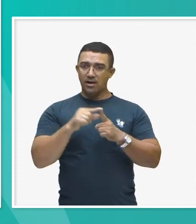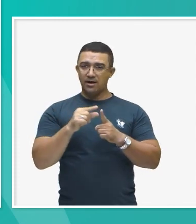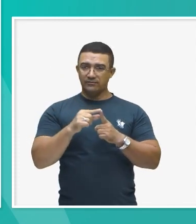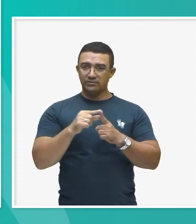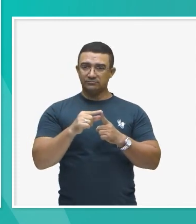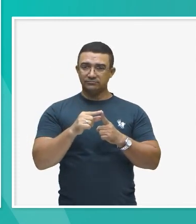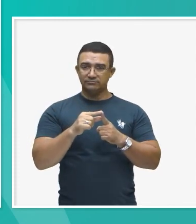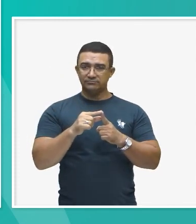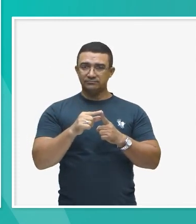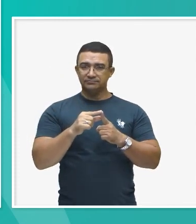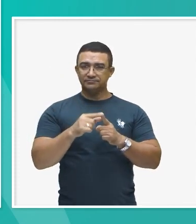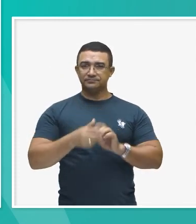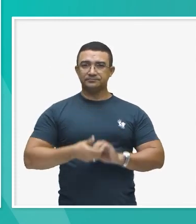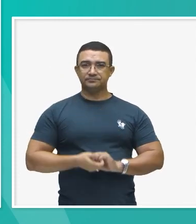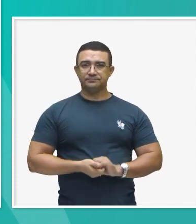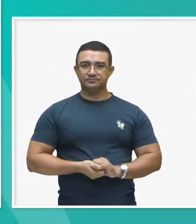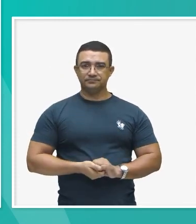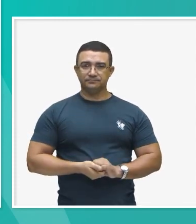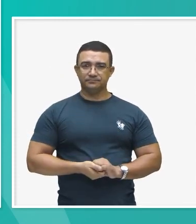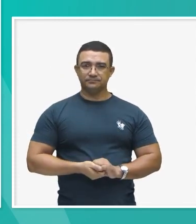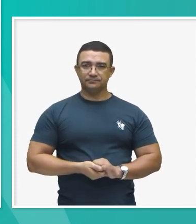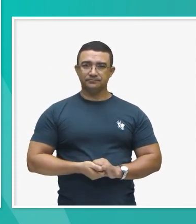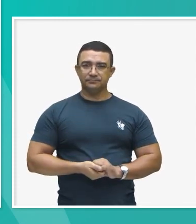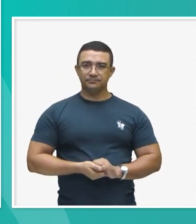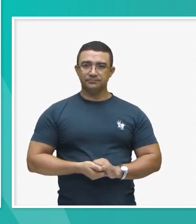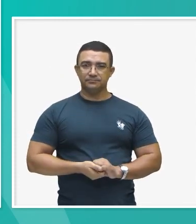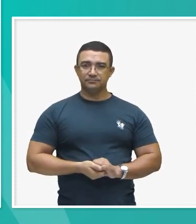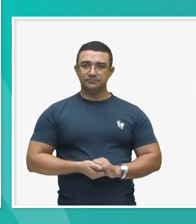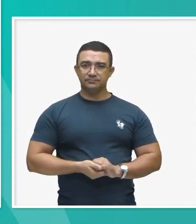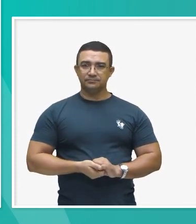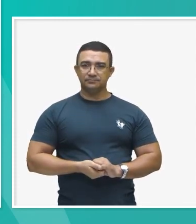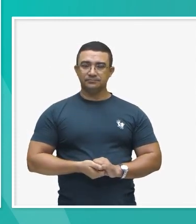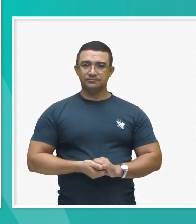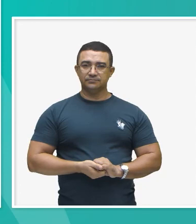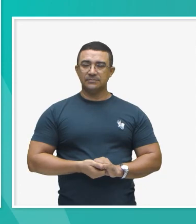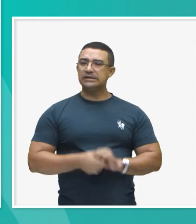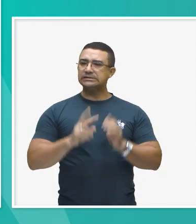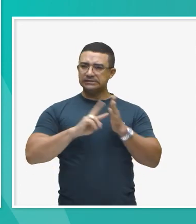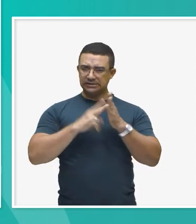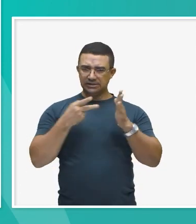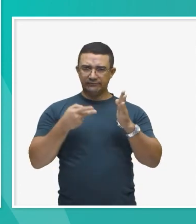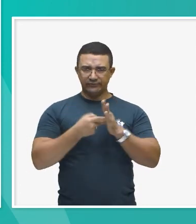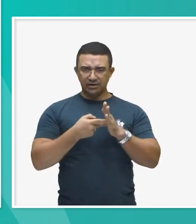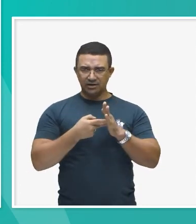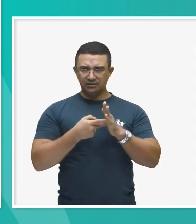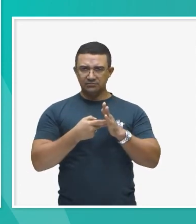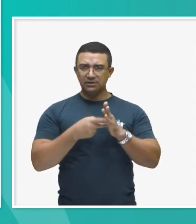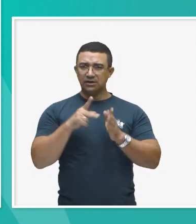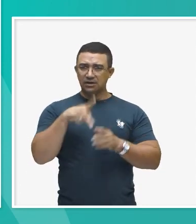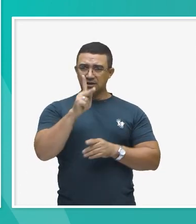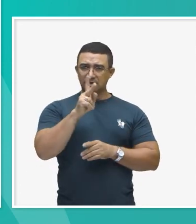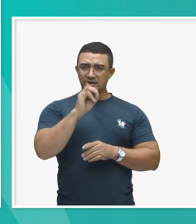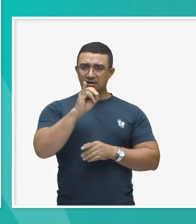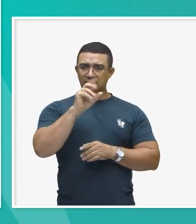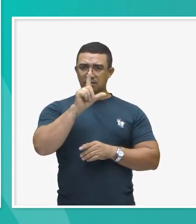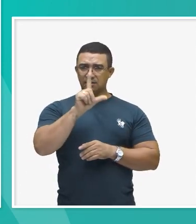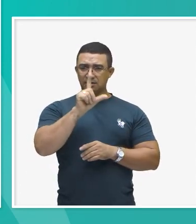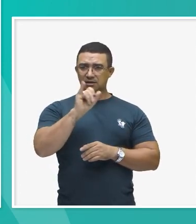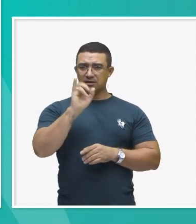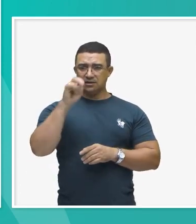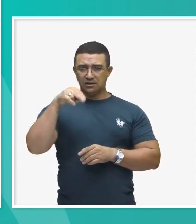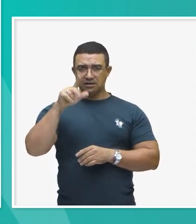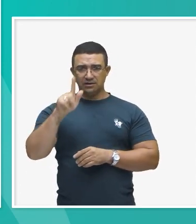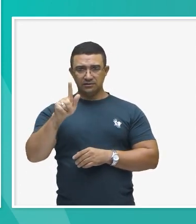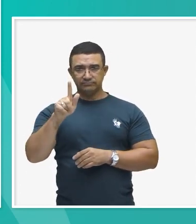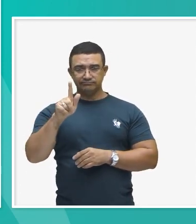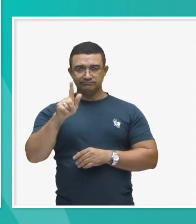está sendo grifada por um acaso. Killing whales significa a expressão killing, né? É bastante conhecida